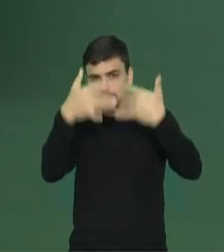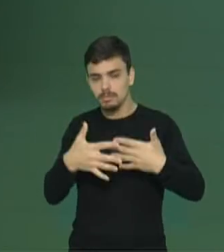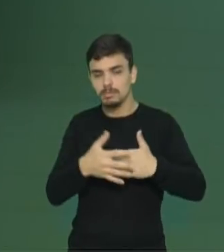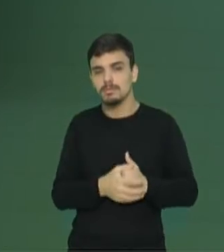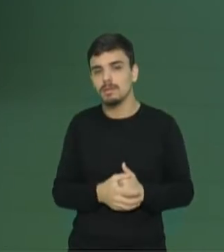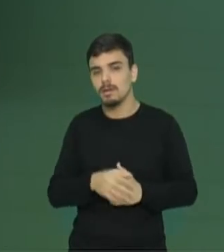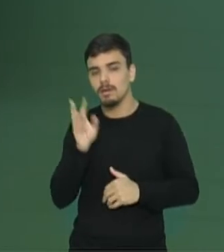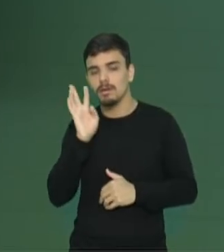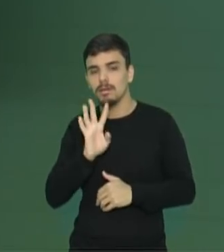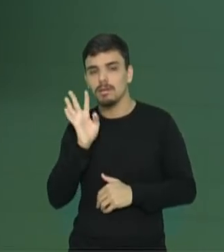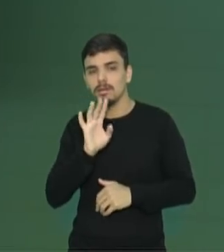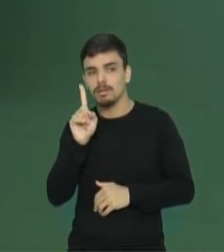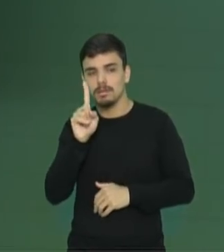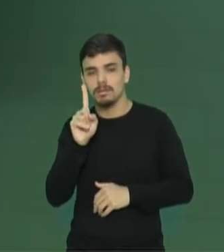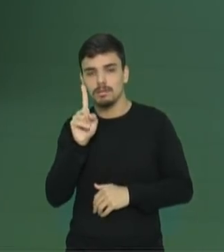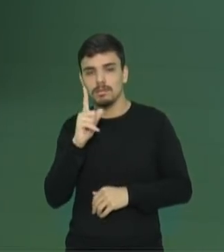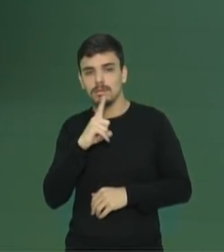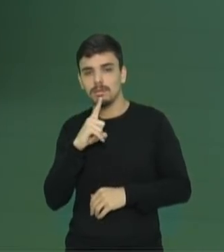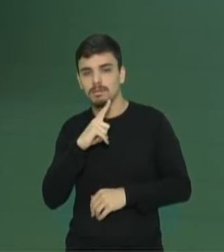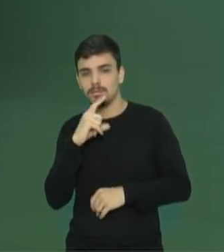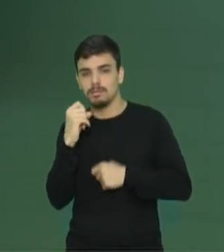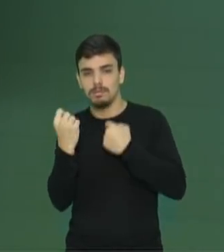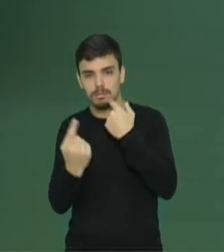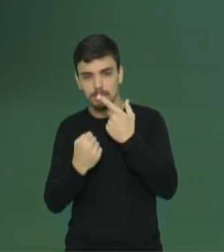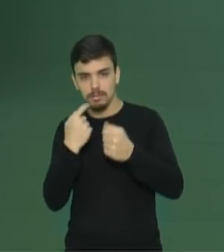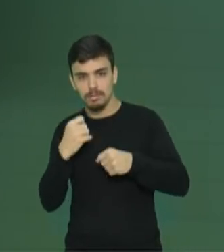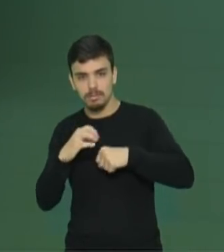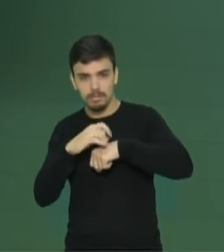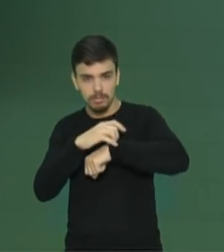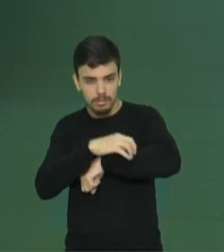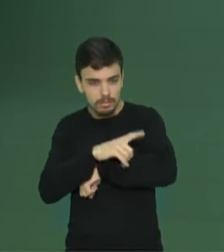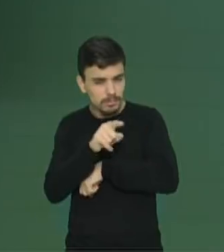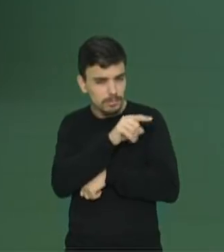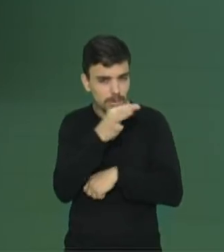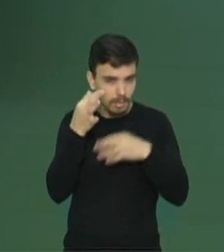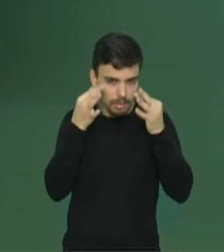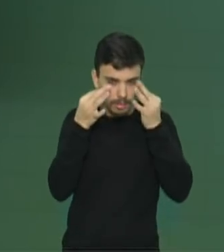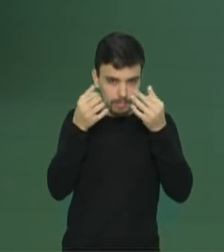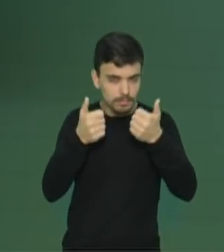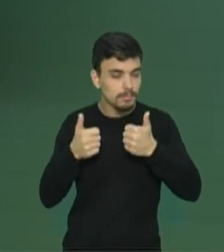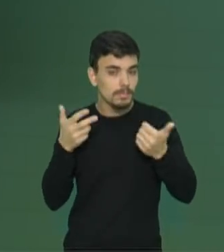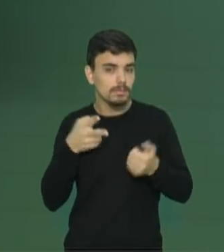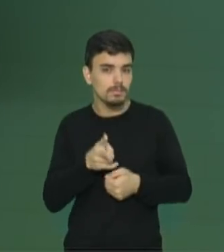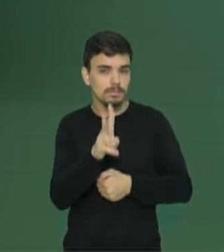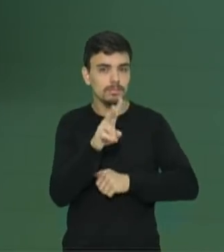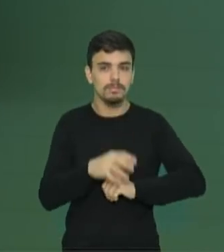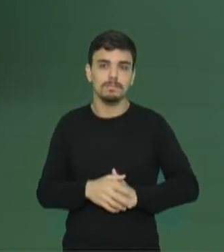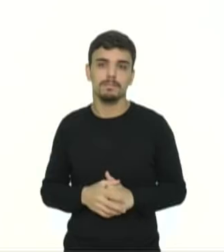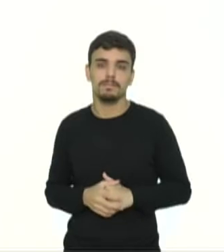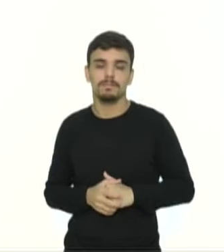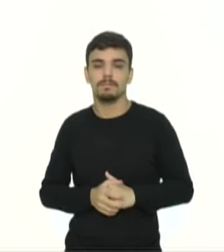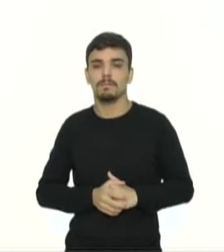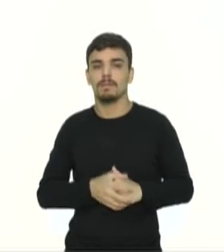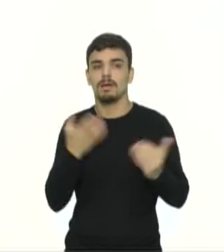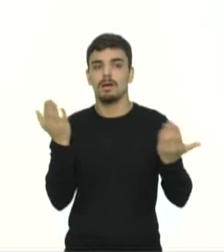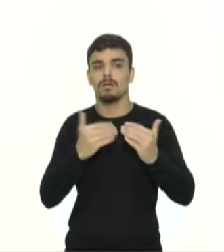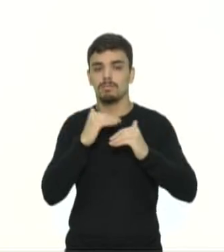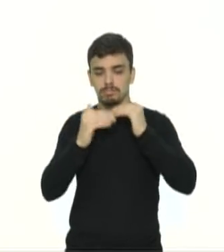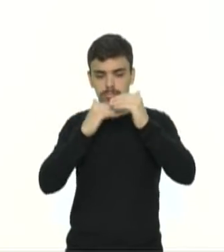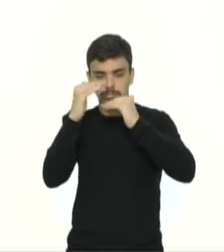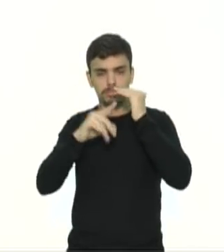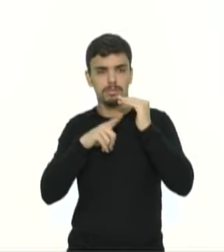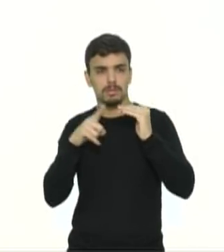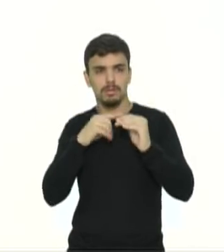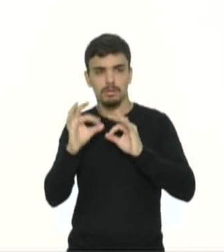olha só que legal, e aqui alguns aracnídeos. Estava atento, né? Continuando. Reprodução, ali as